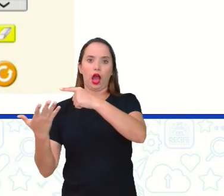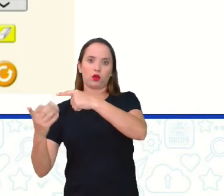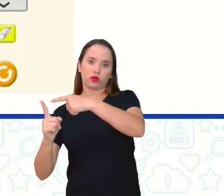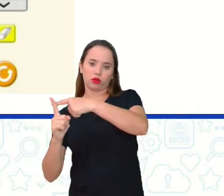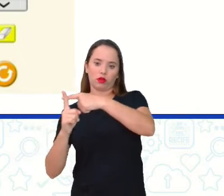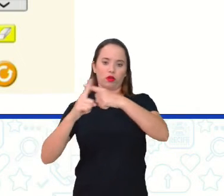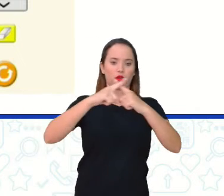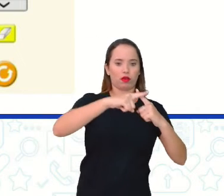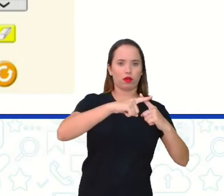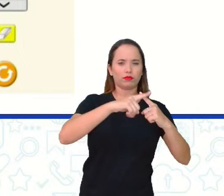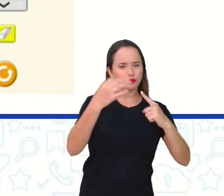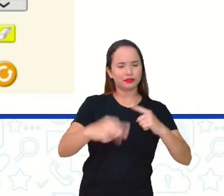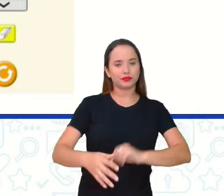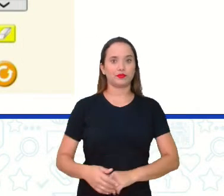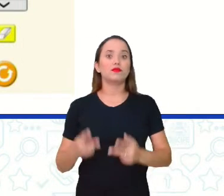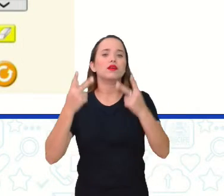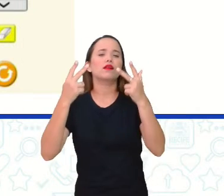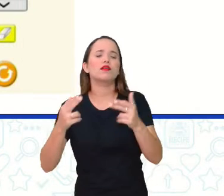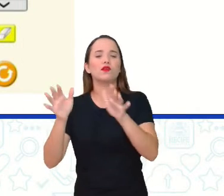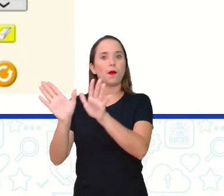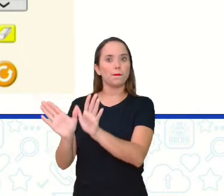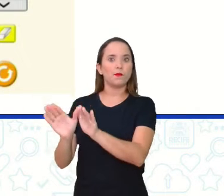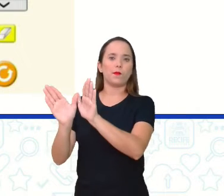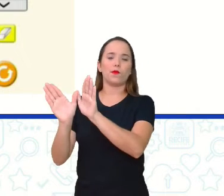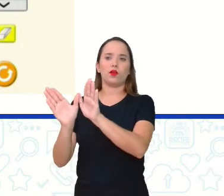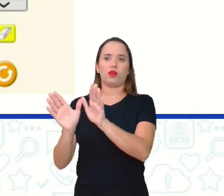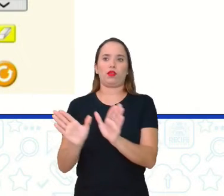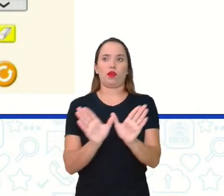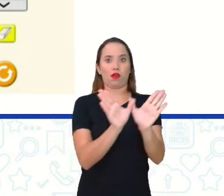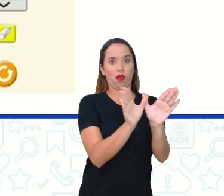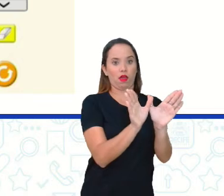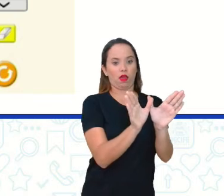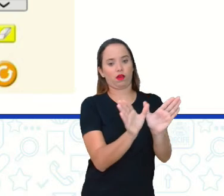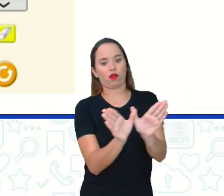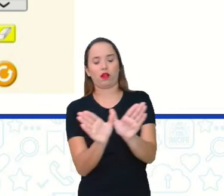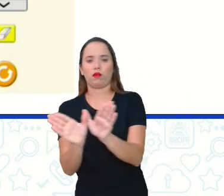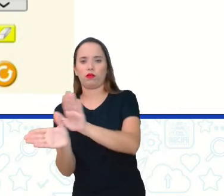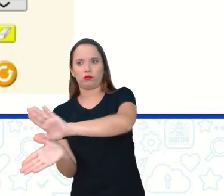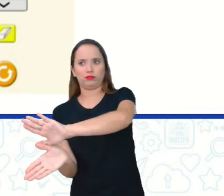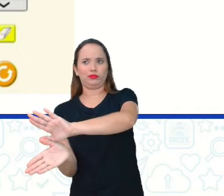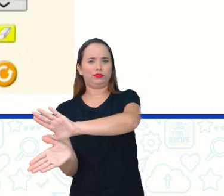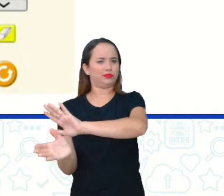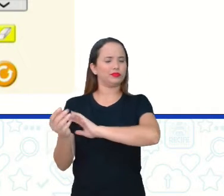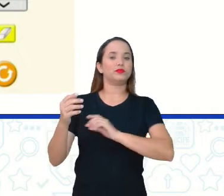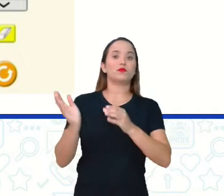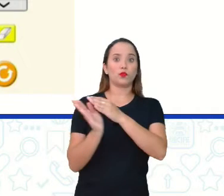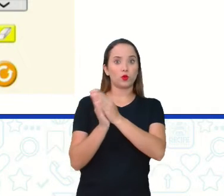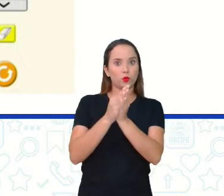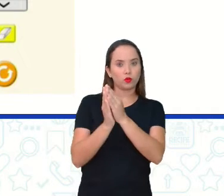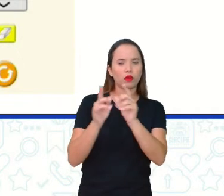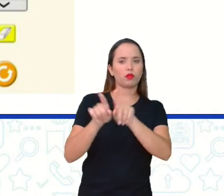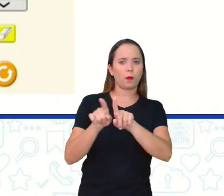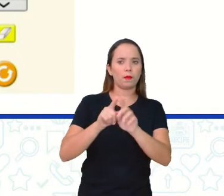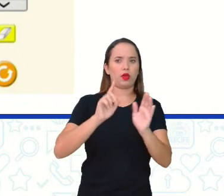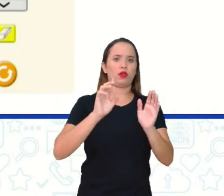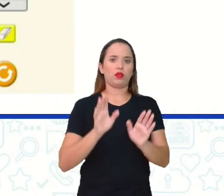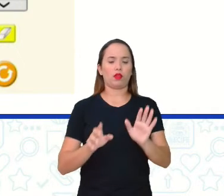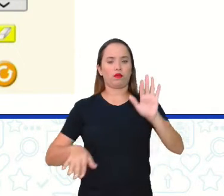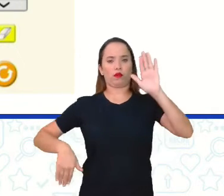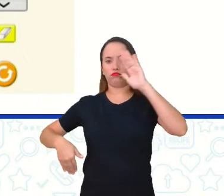Ela girou um pouco, né? Aquele boneco palito também, a gente pode observar que houve uma transformação. Ele